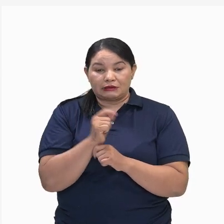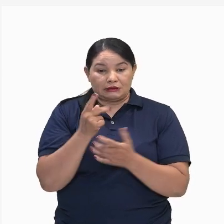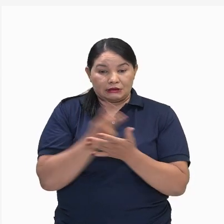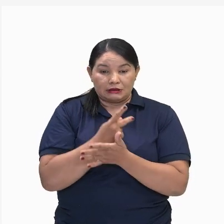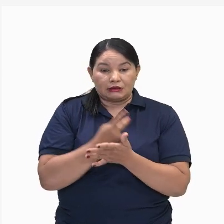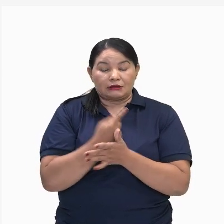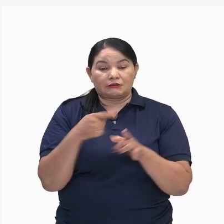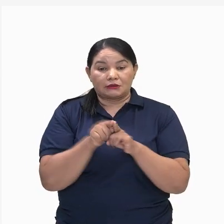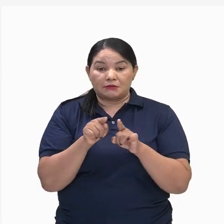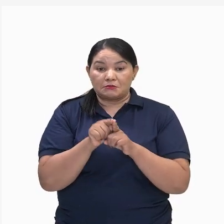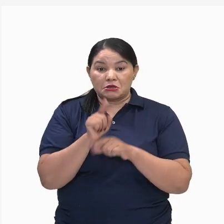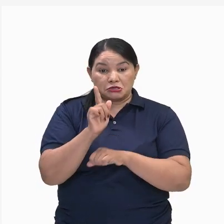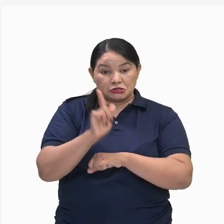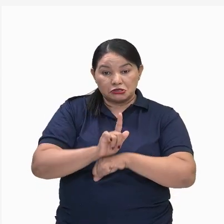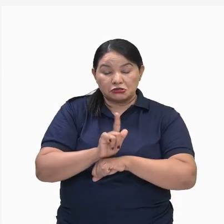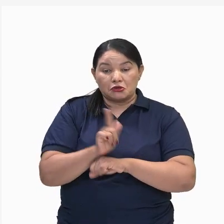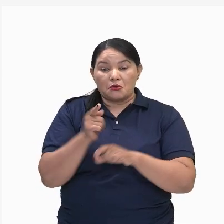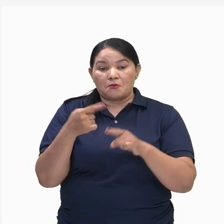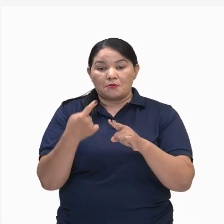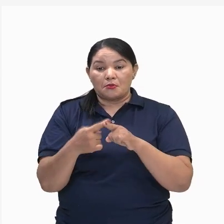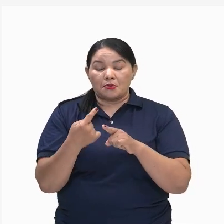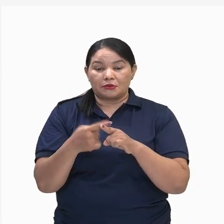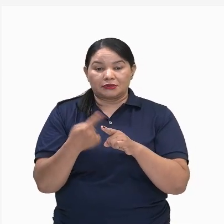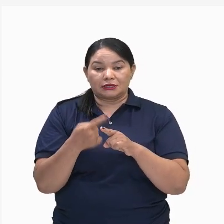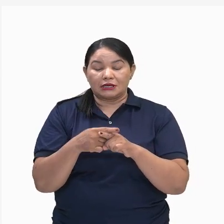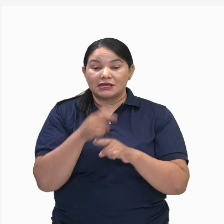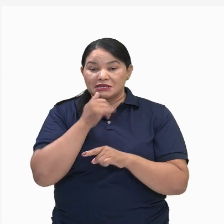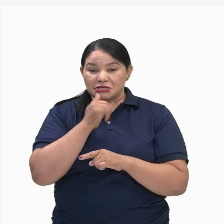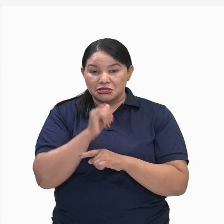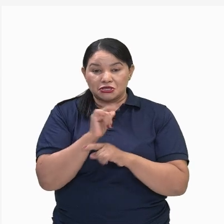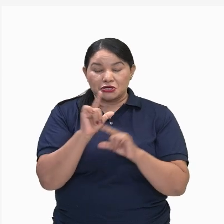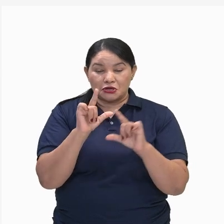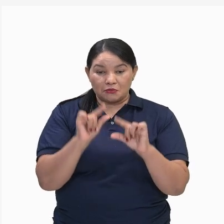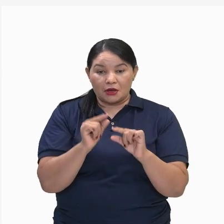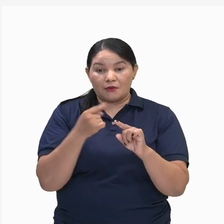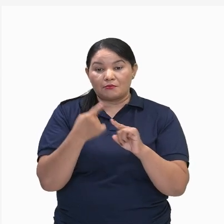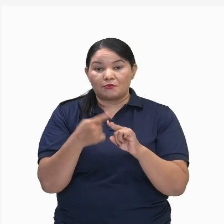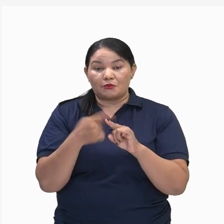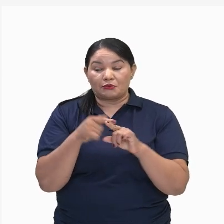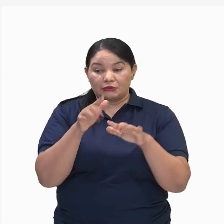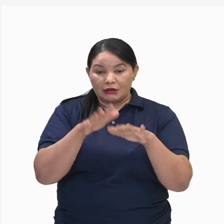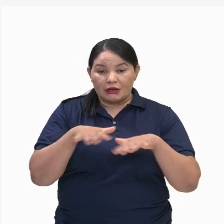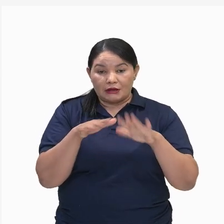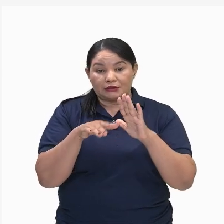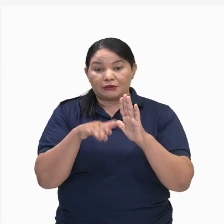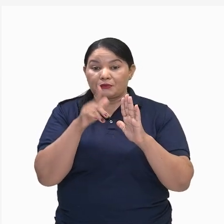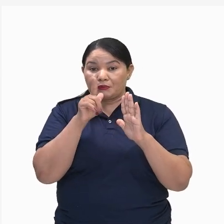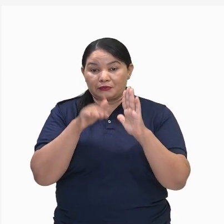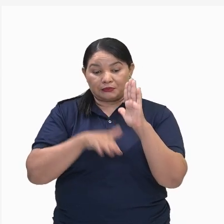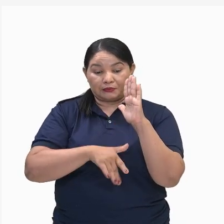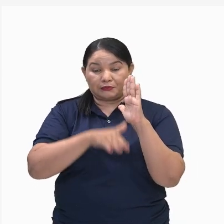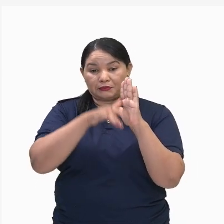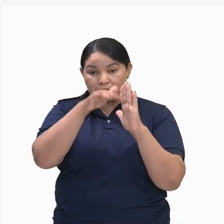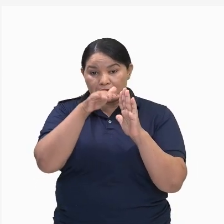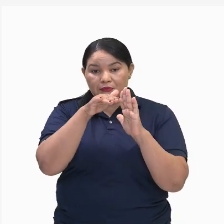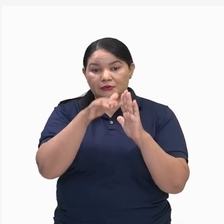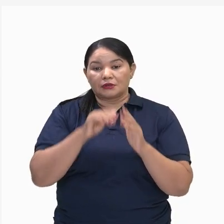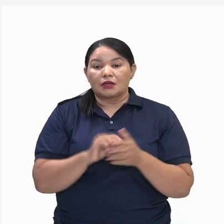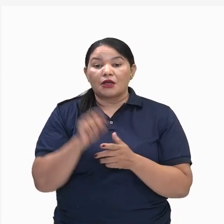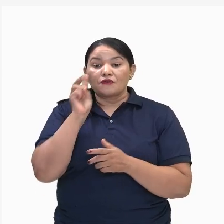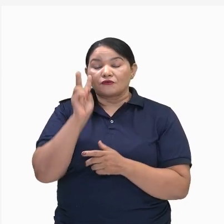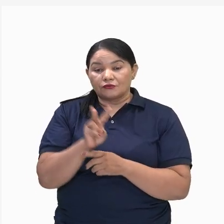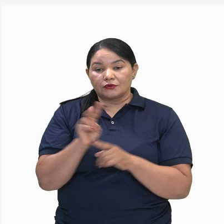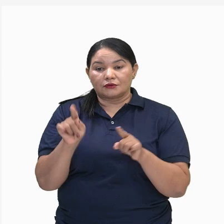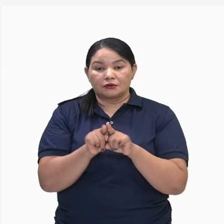sua baixa geração de energia em relação à área alagada e pelas consequências disso. Então, o que a gente observa é que